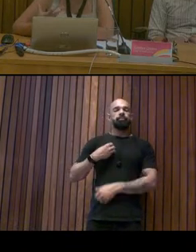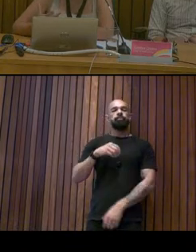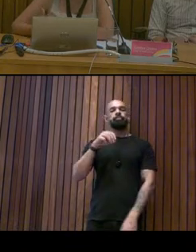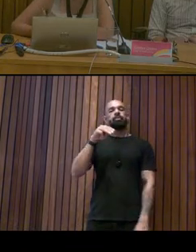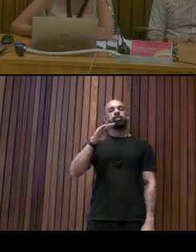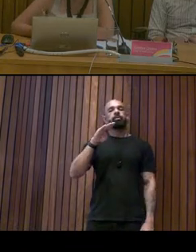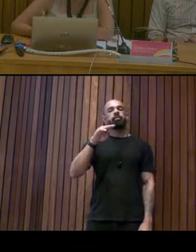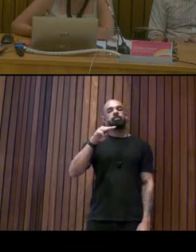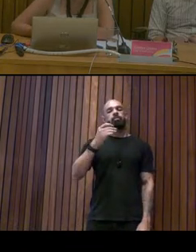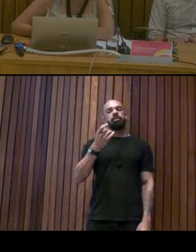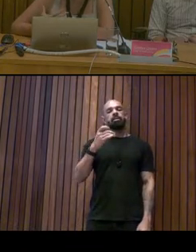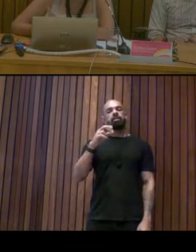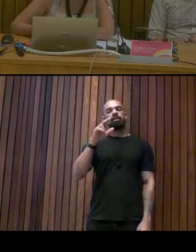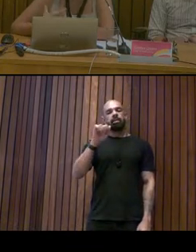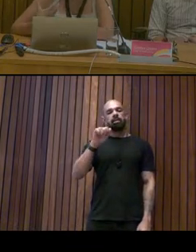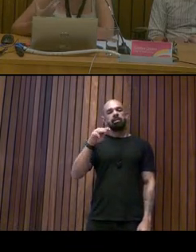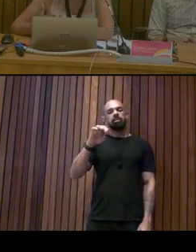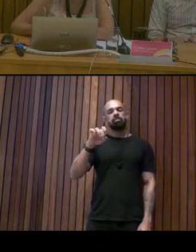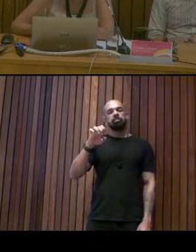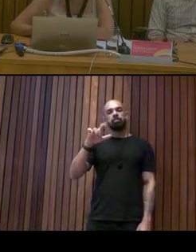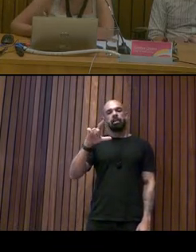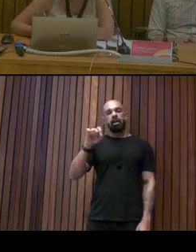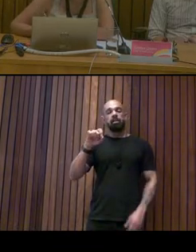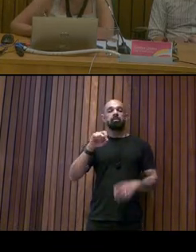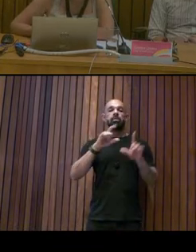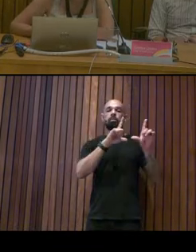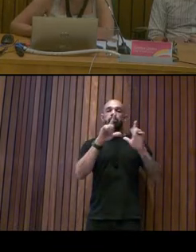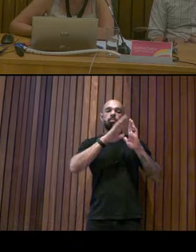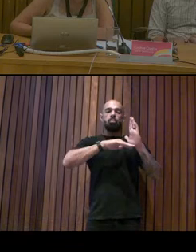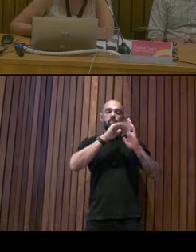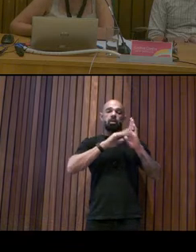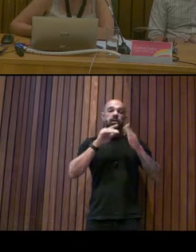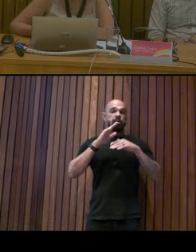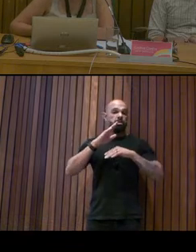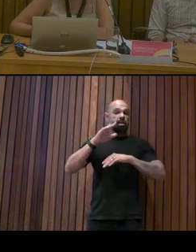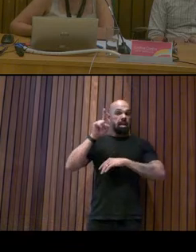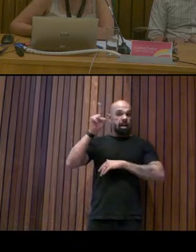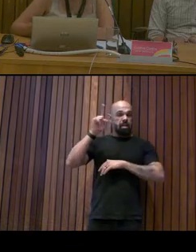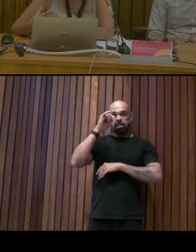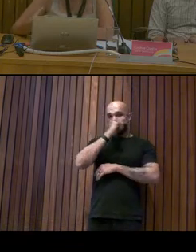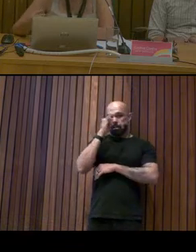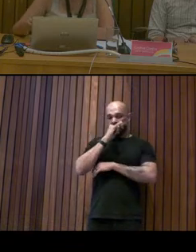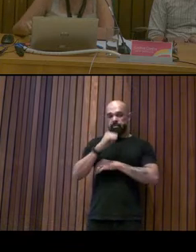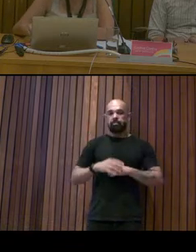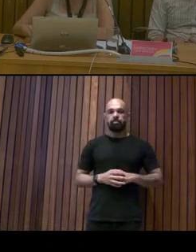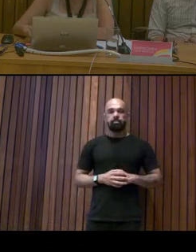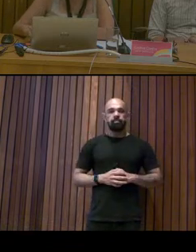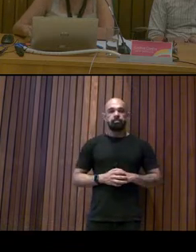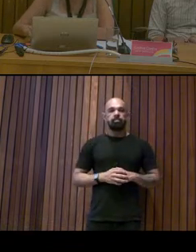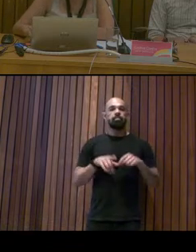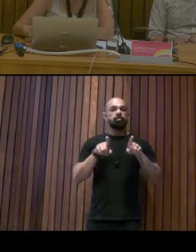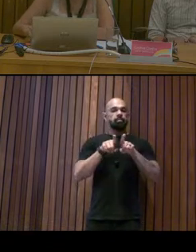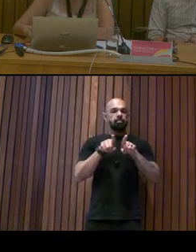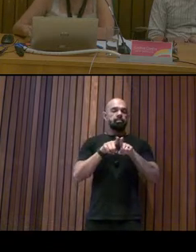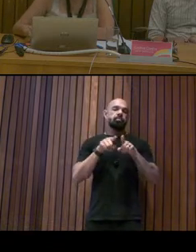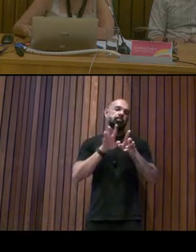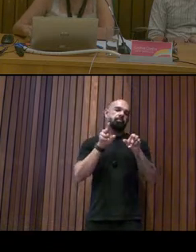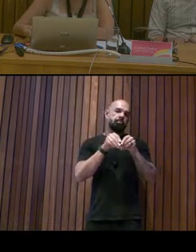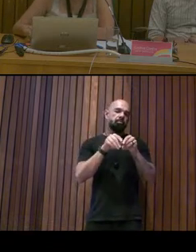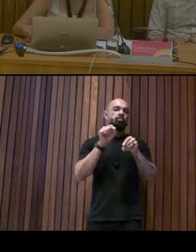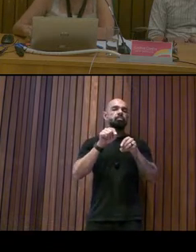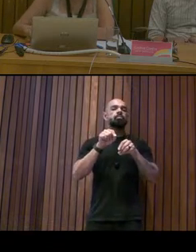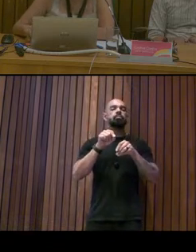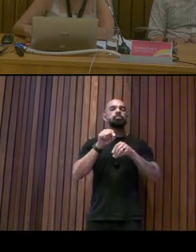Mello, mostrando os murais em afresco que ele realizou na Itália, e também falando muito rapidamente da